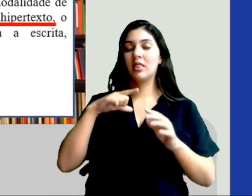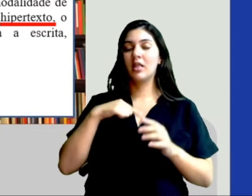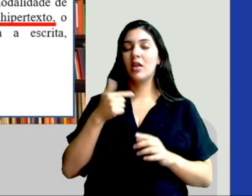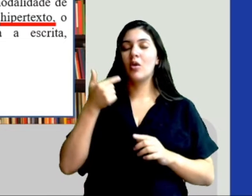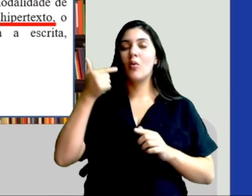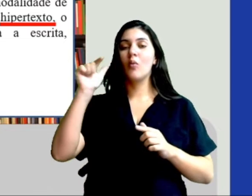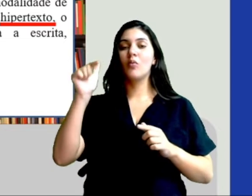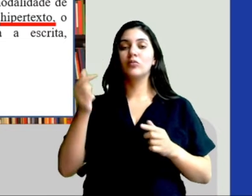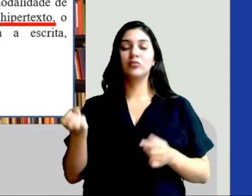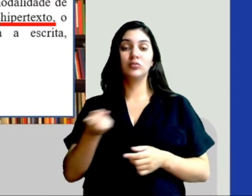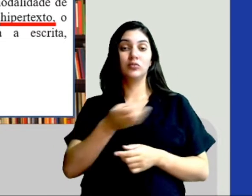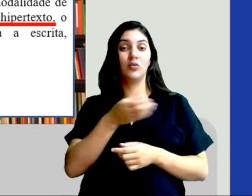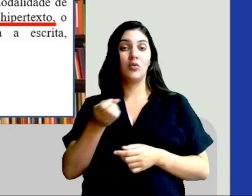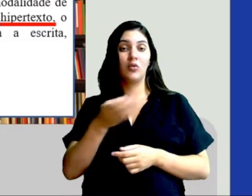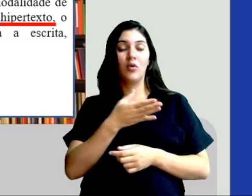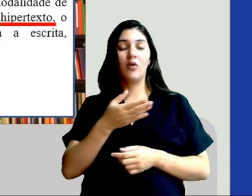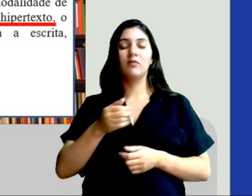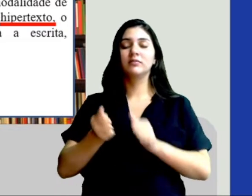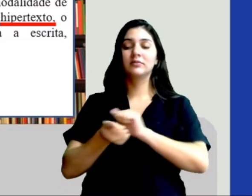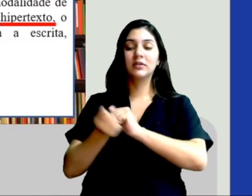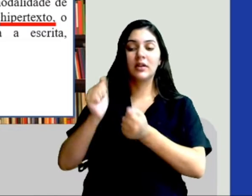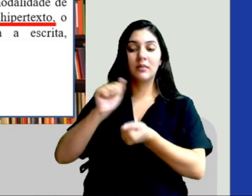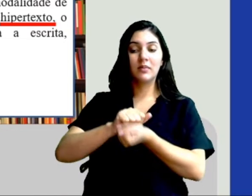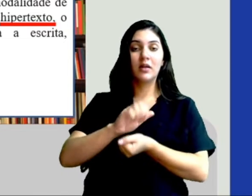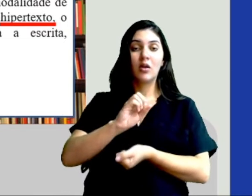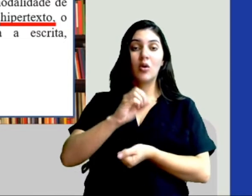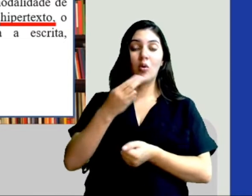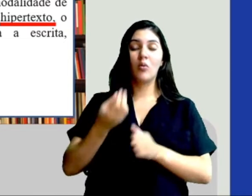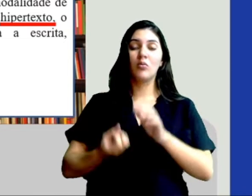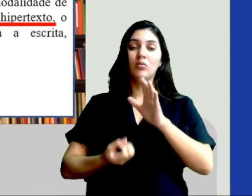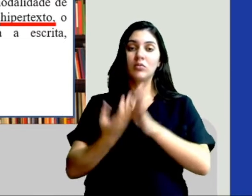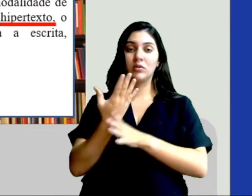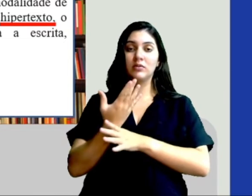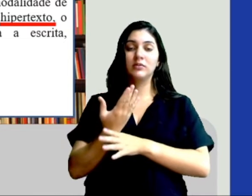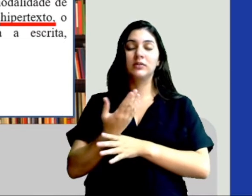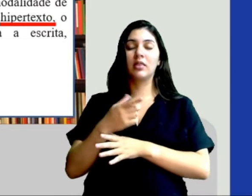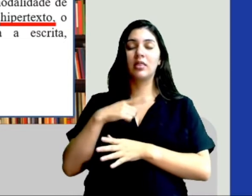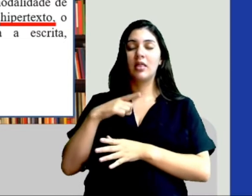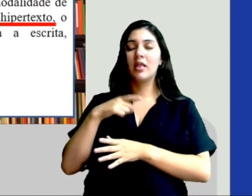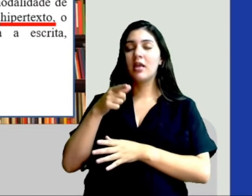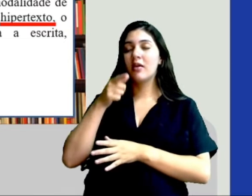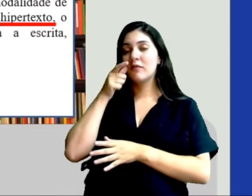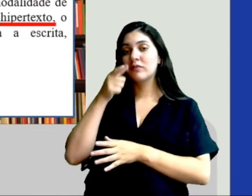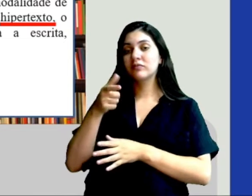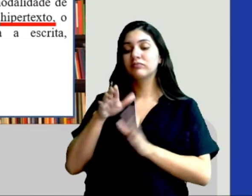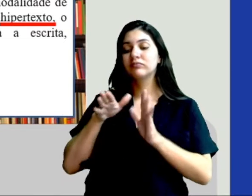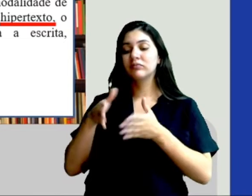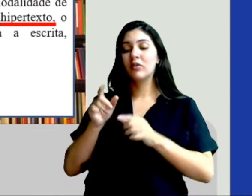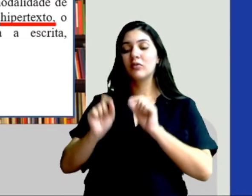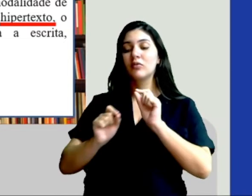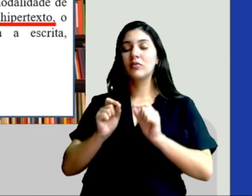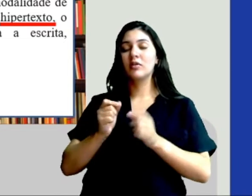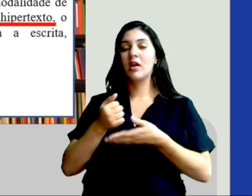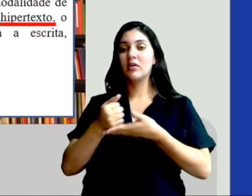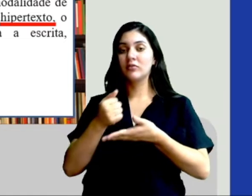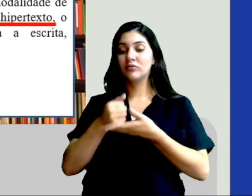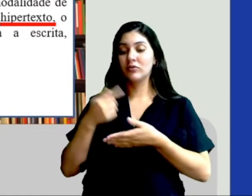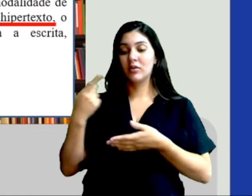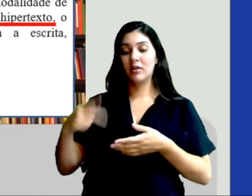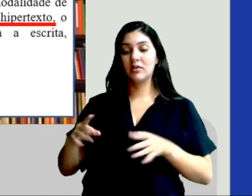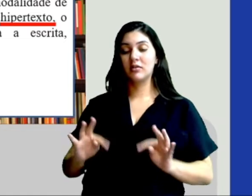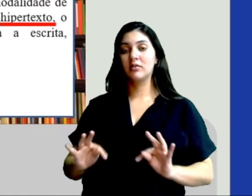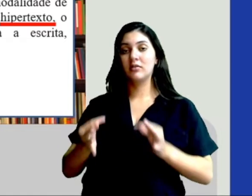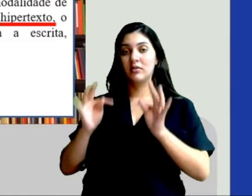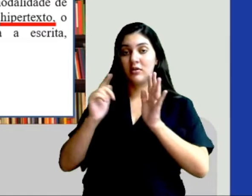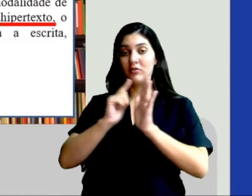são adaptados ou criados no intuito de dar suporte a essas tecnologias. Assim, gêneros